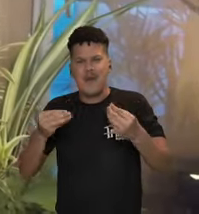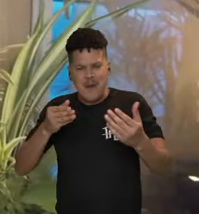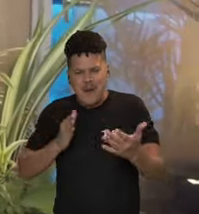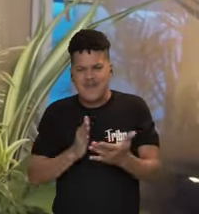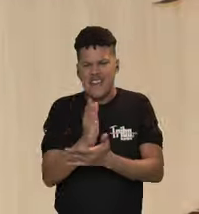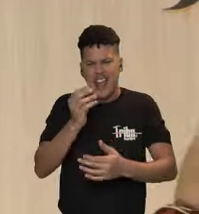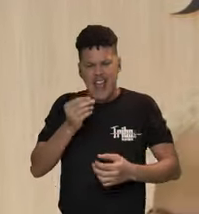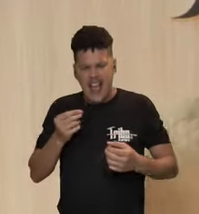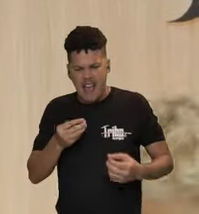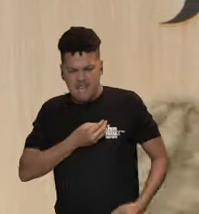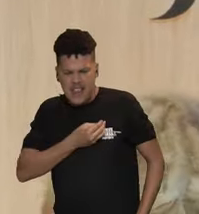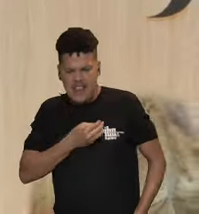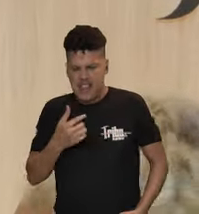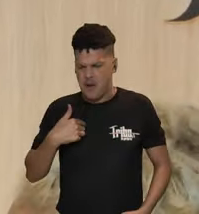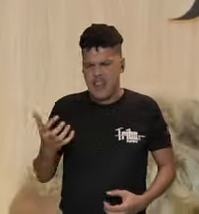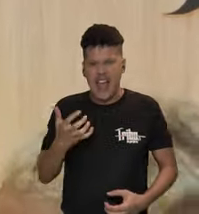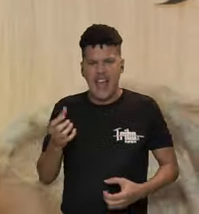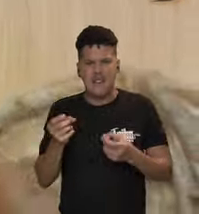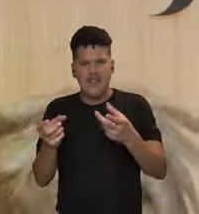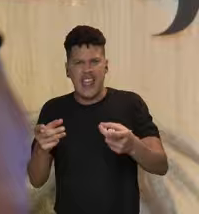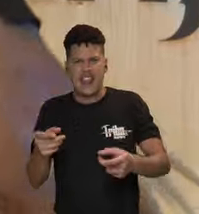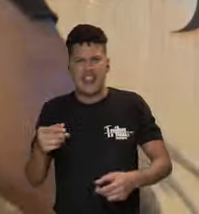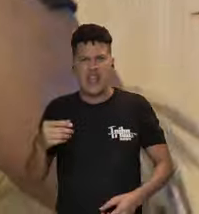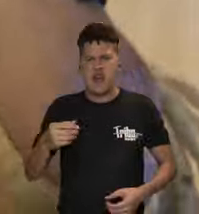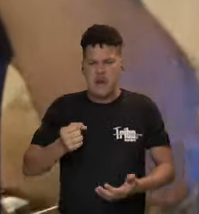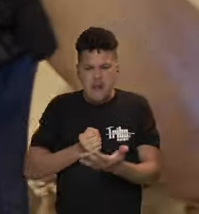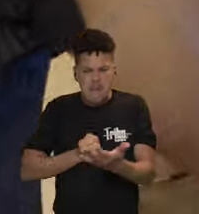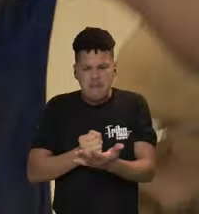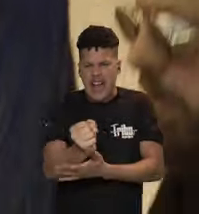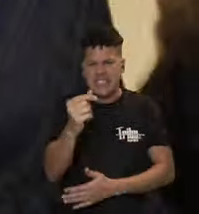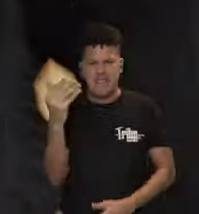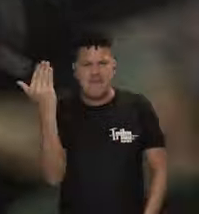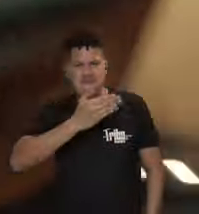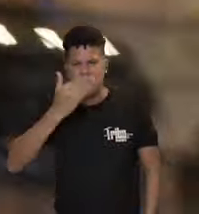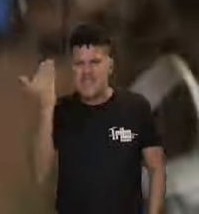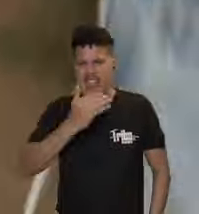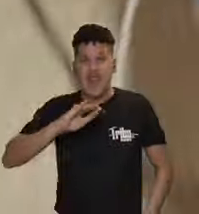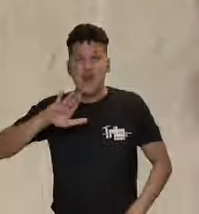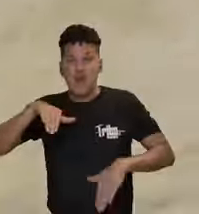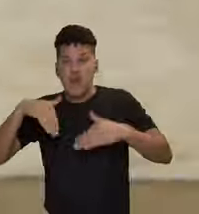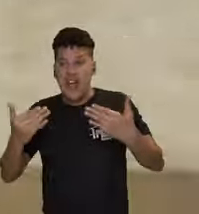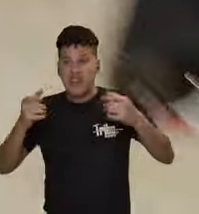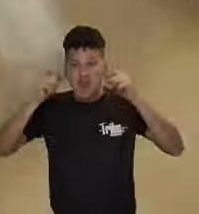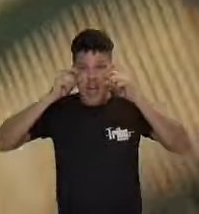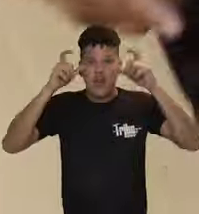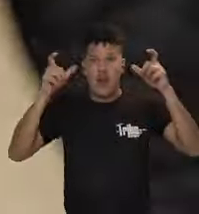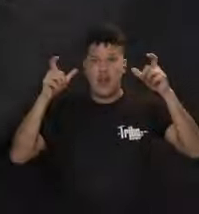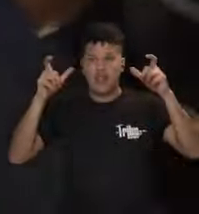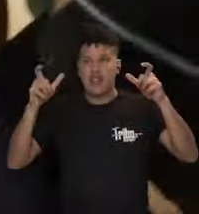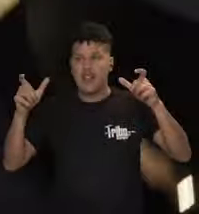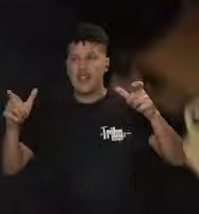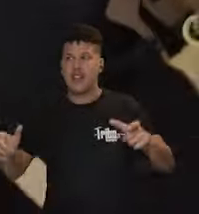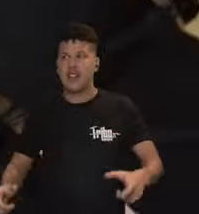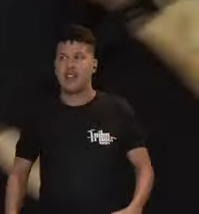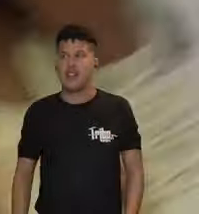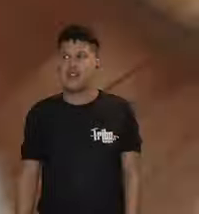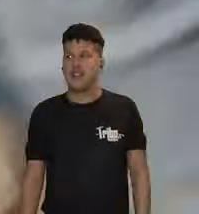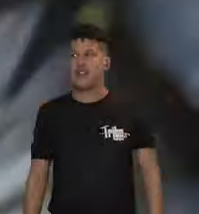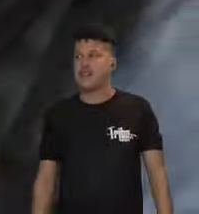quero vender. É, o tempo passa sem nem ver. Mas quando acordar vai ter que pagar por um novo amanhecer.